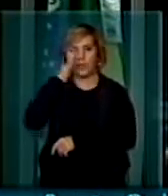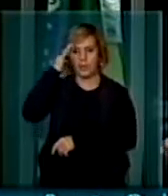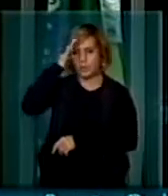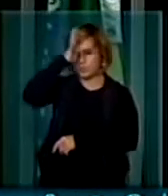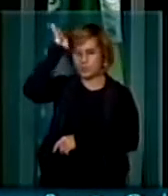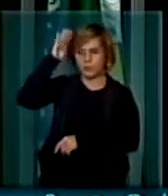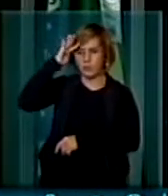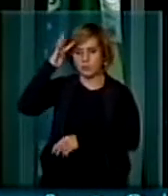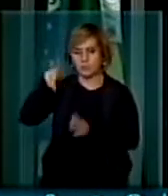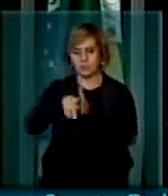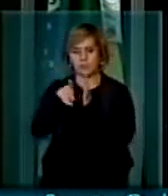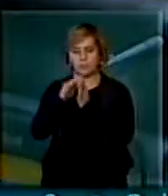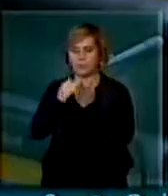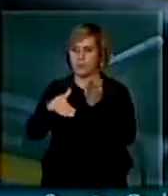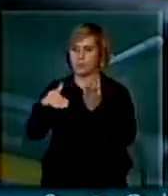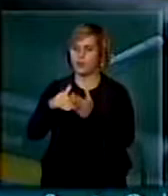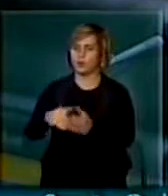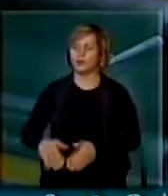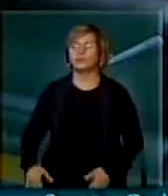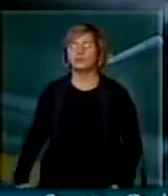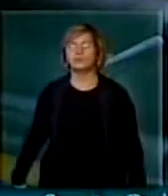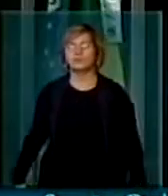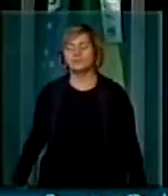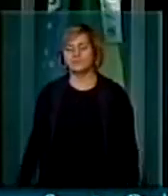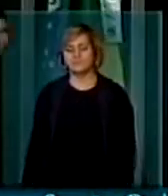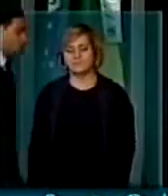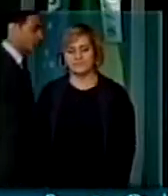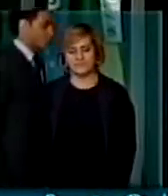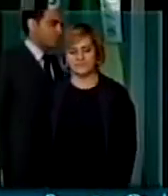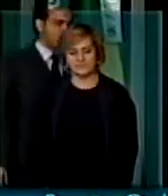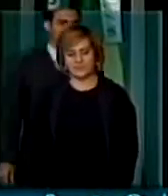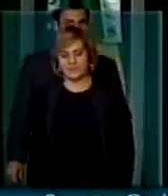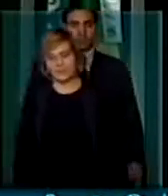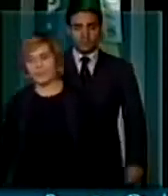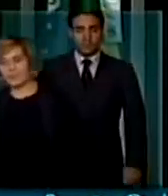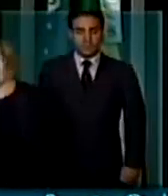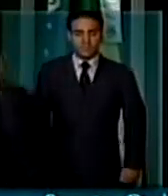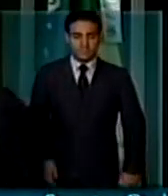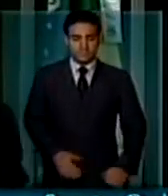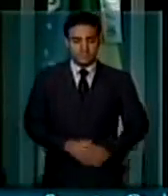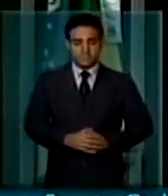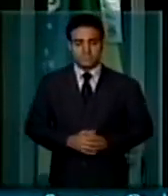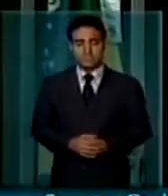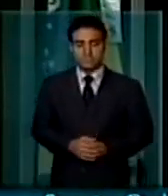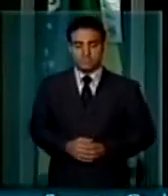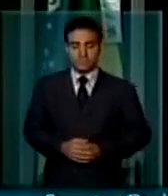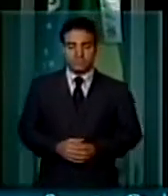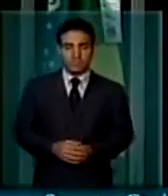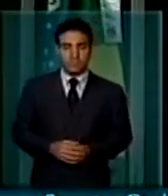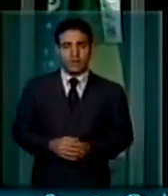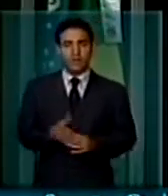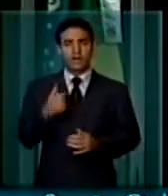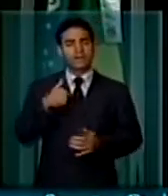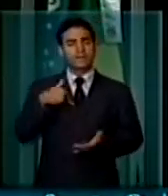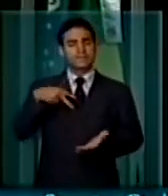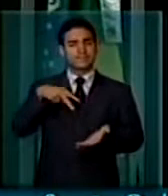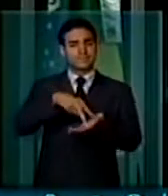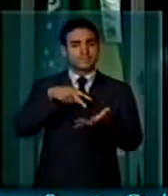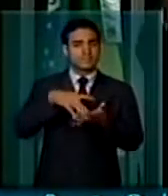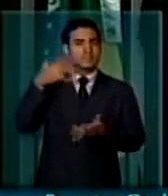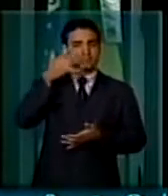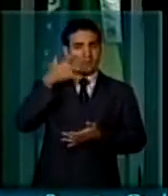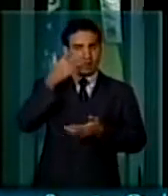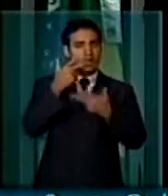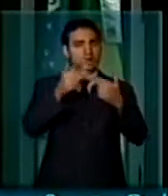ex-territórios. Mas, deputado Evandro Milhomem, eu trago à tribuna um assunto que Vossa Excelência, inclusive, comentou durante o pronunciamento de Vossa Excelência. Antes, porém,